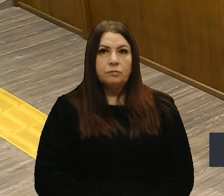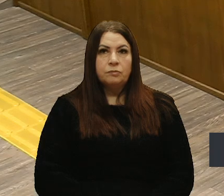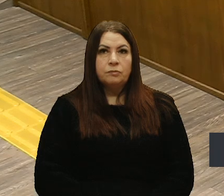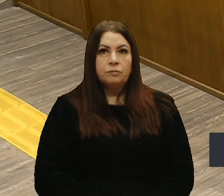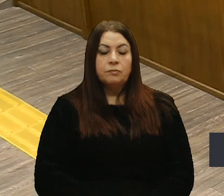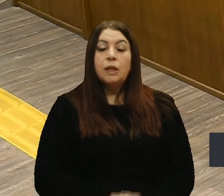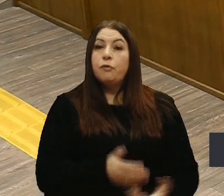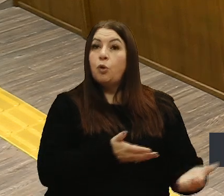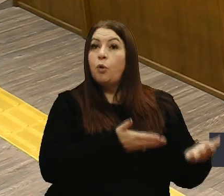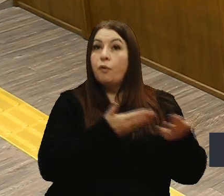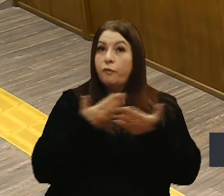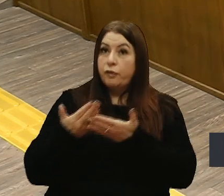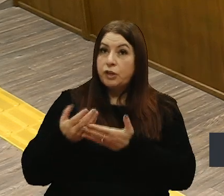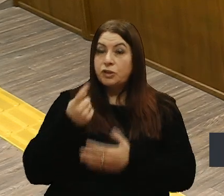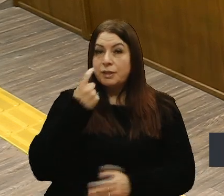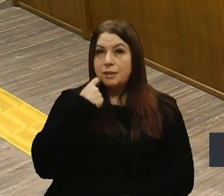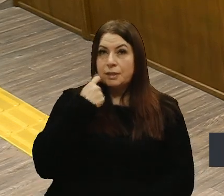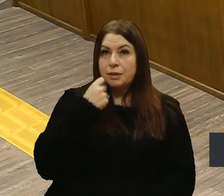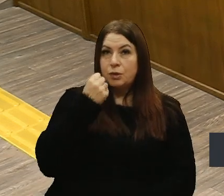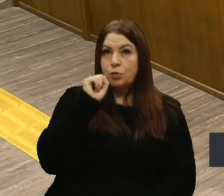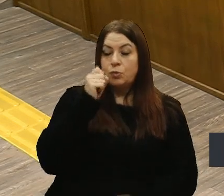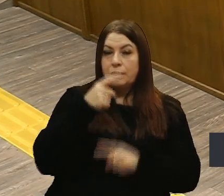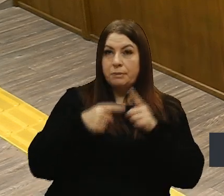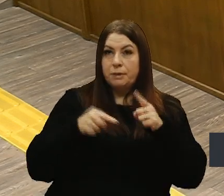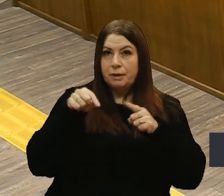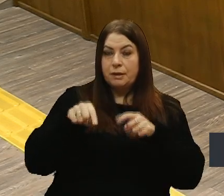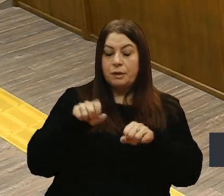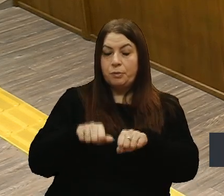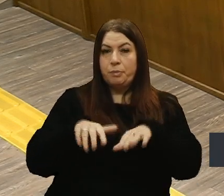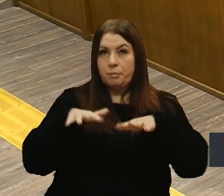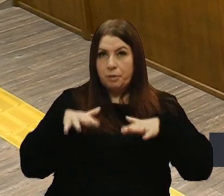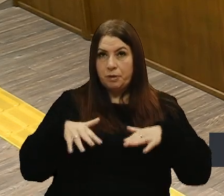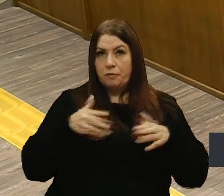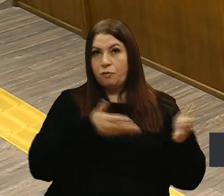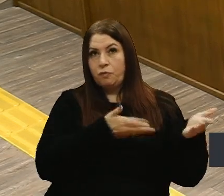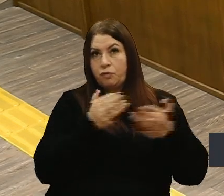Então, fica o convite, sexta-feira, às 8h30, aqui no plenário, fica o